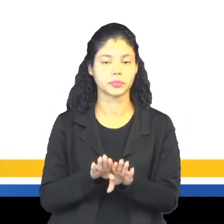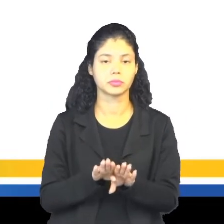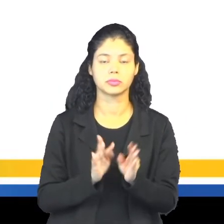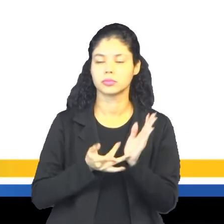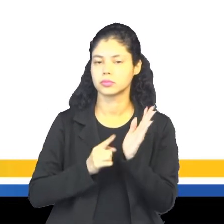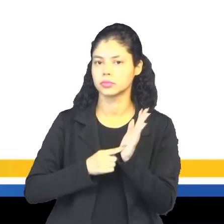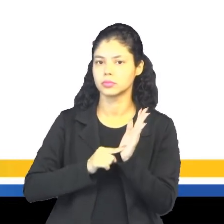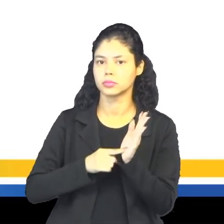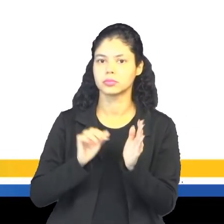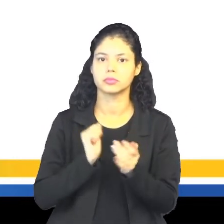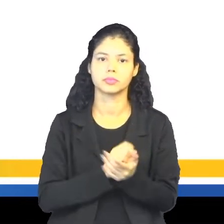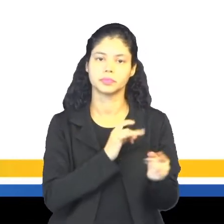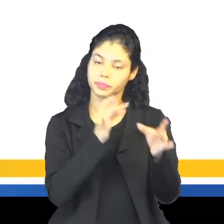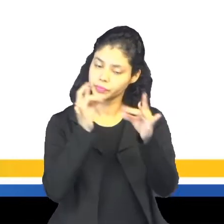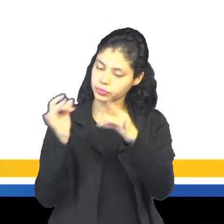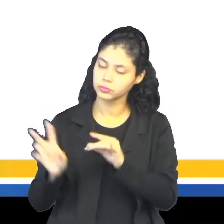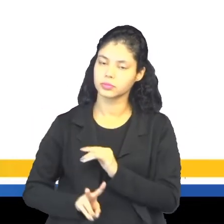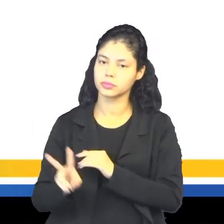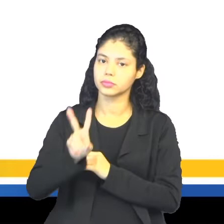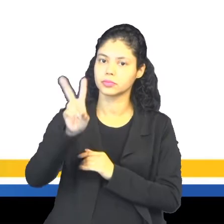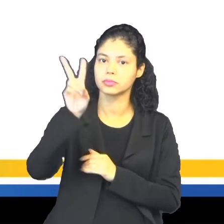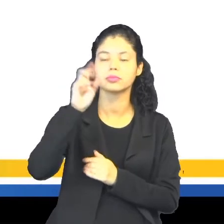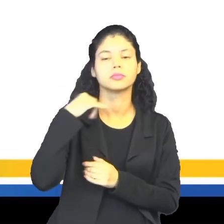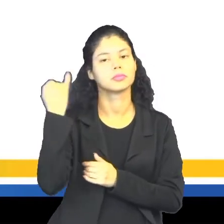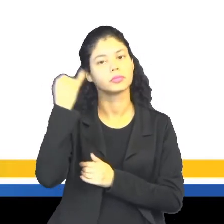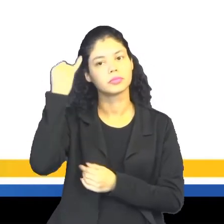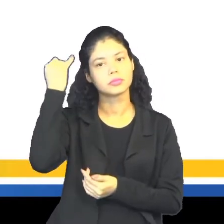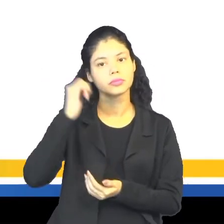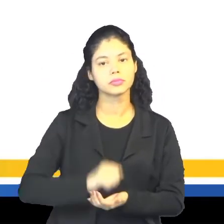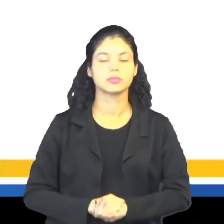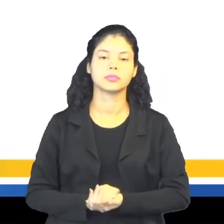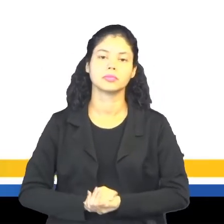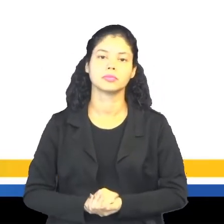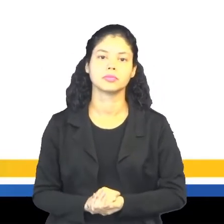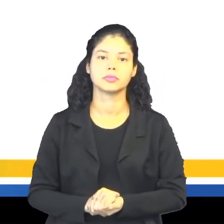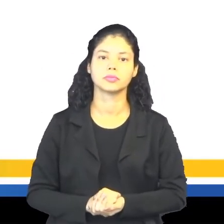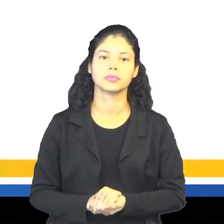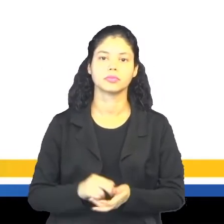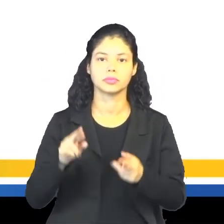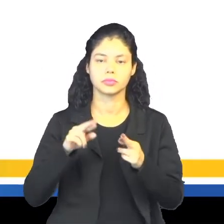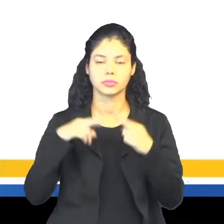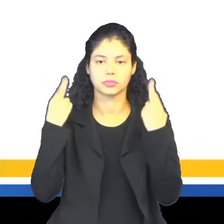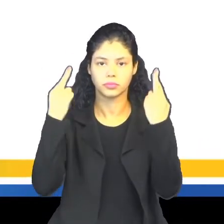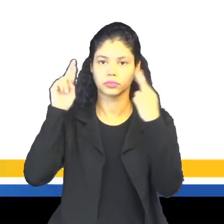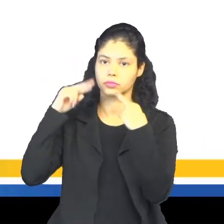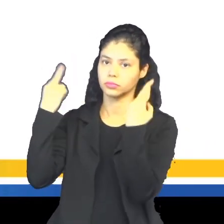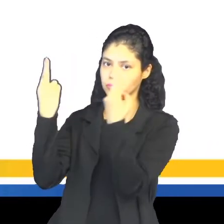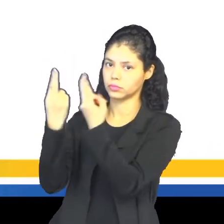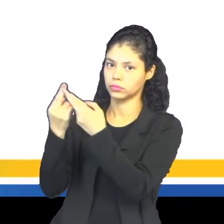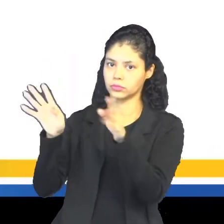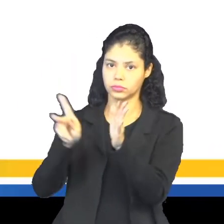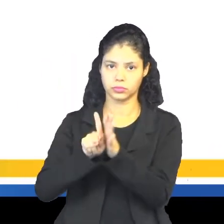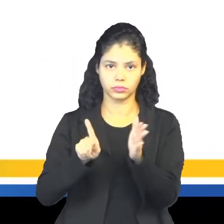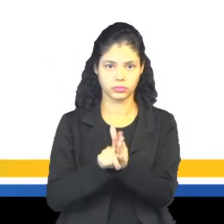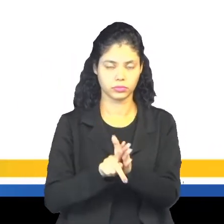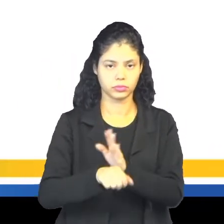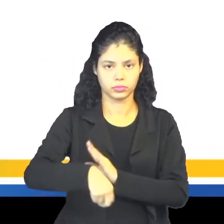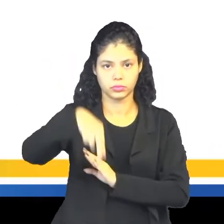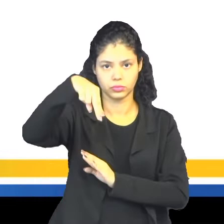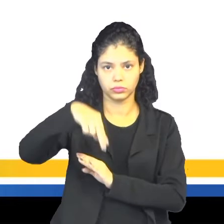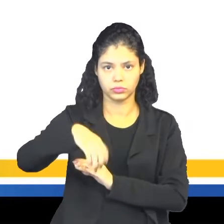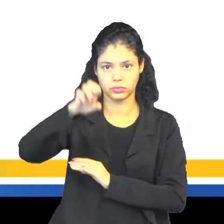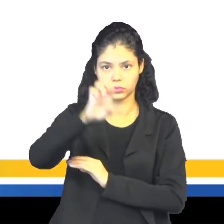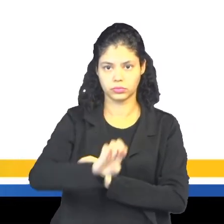comerciais para venda de valiosas especiarias orientais, né, para os reinos espanhóis e para o norte da Europa. A gente vai lembrar ali